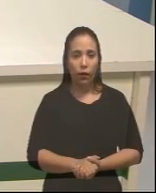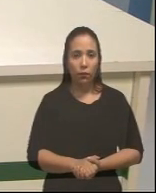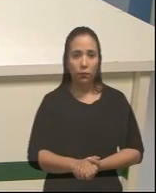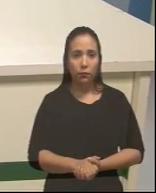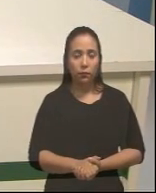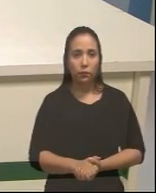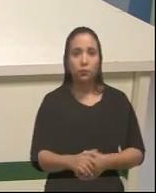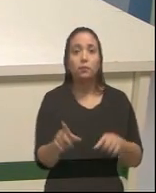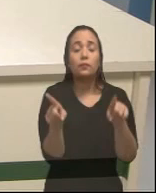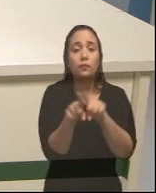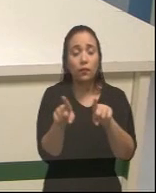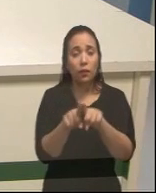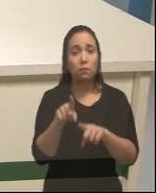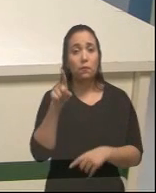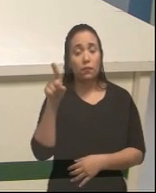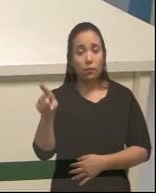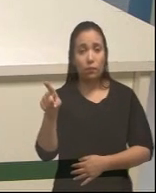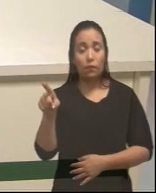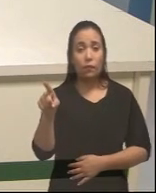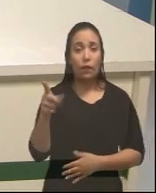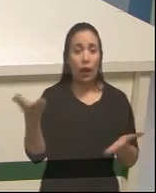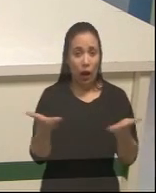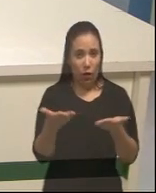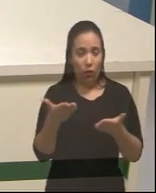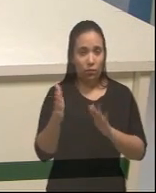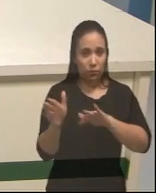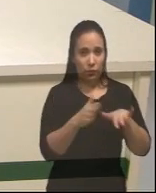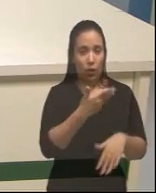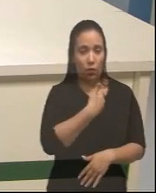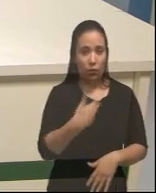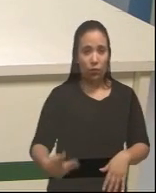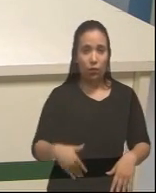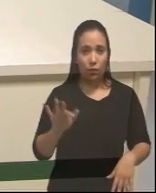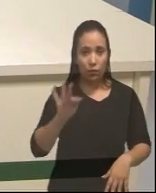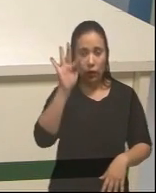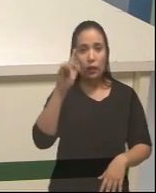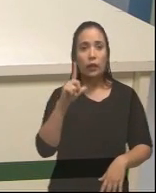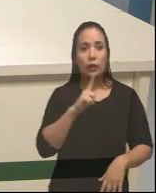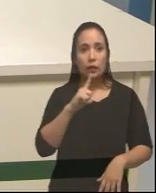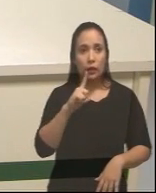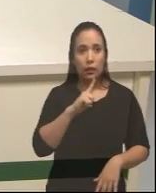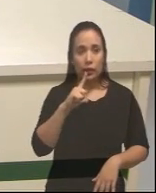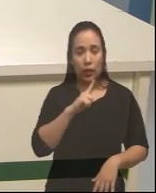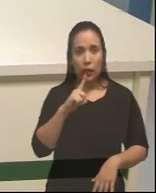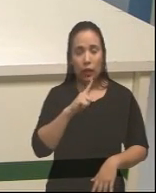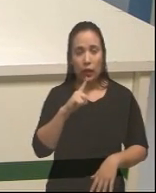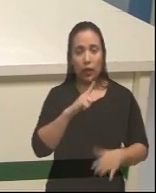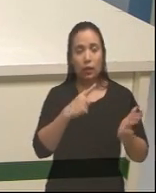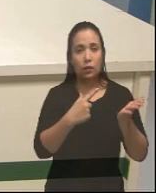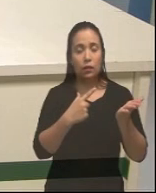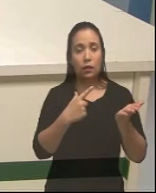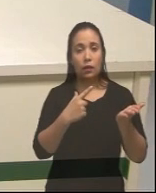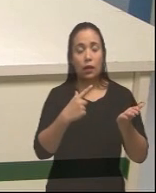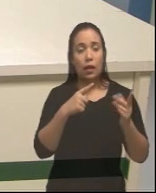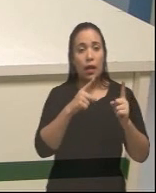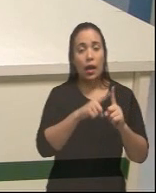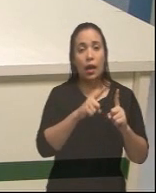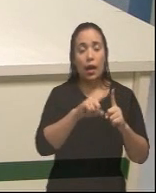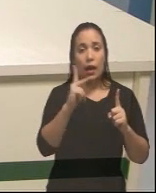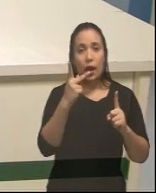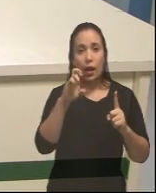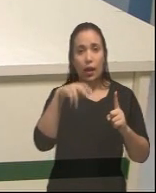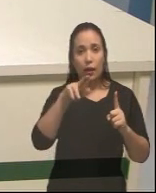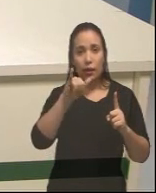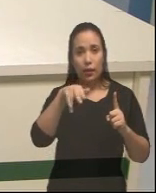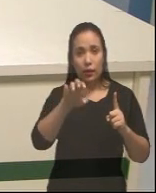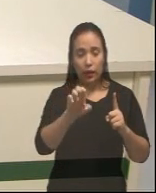Inclusive, agora já saindo do Alckmin e partindo agora para o governo federal, há um conflito agora entre o Rico Meirelles, que é